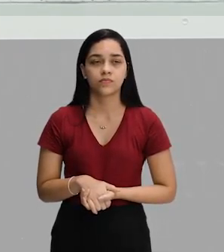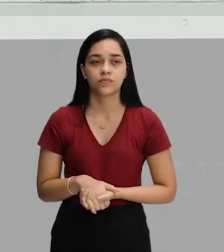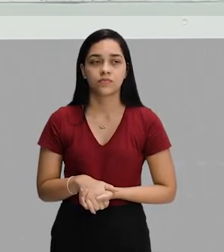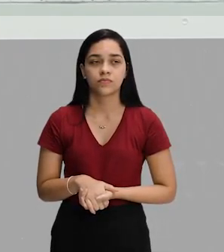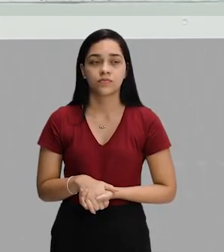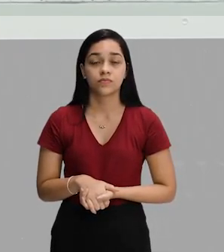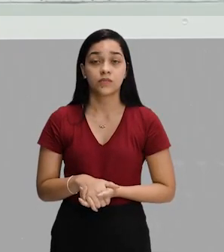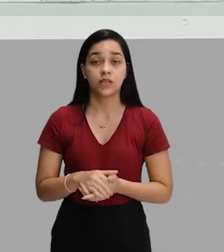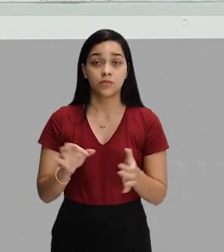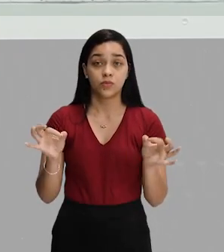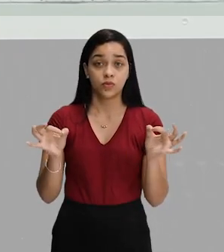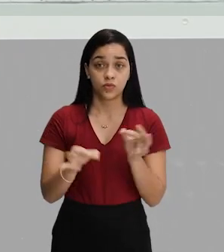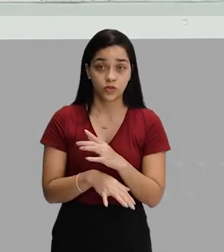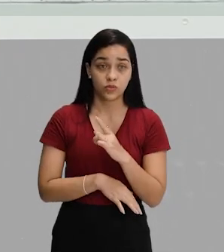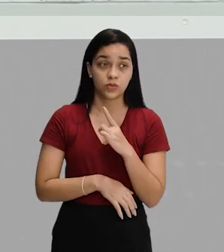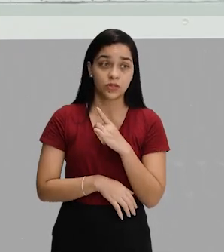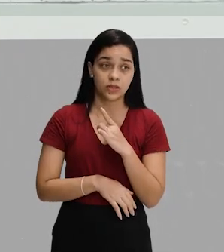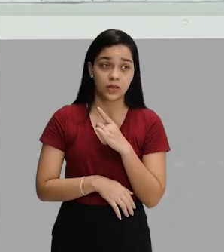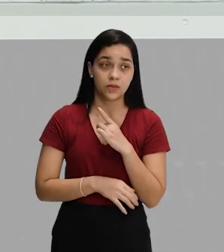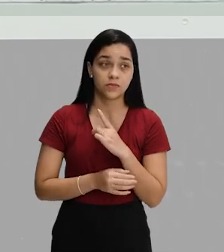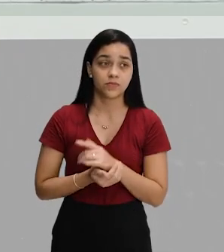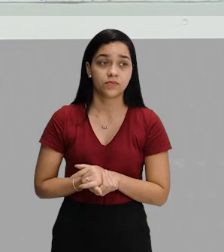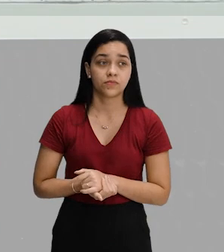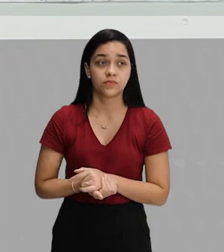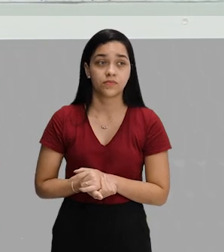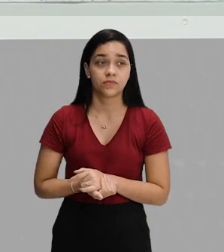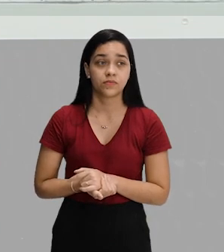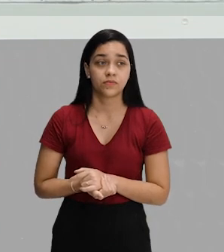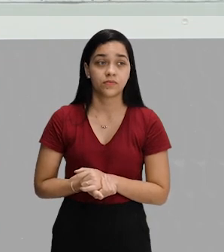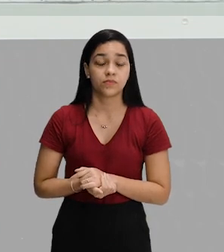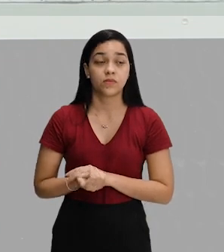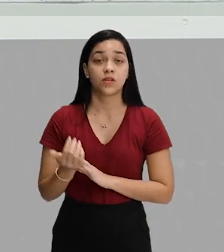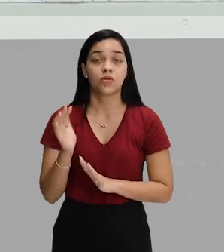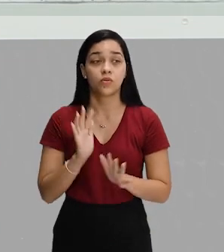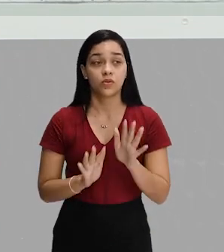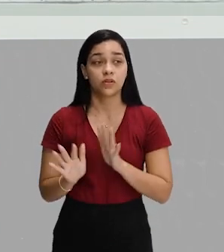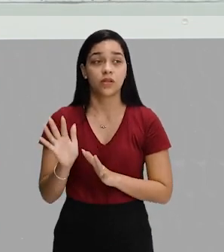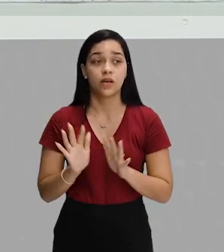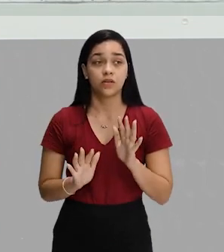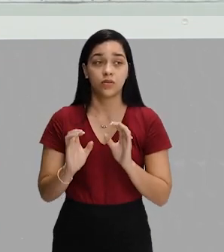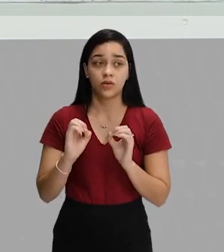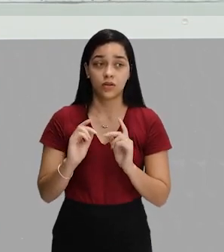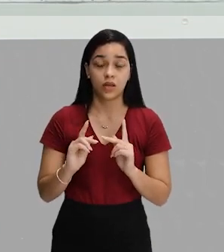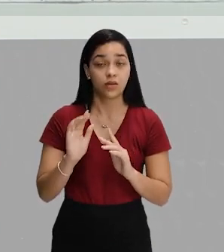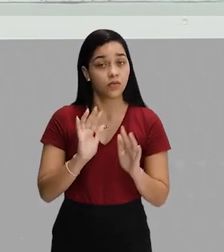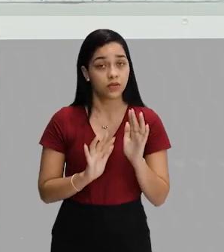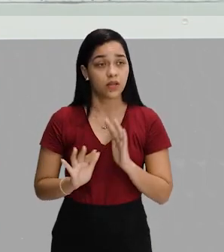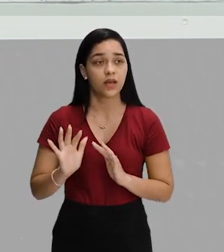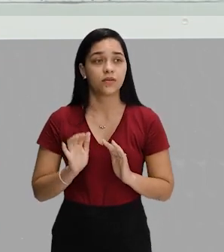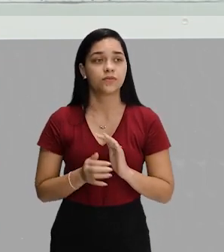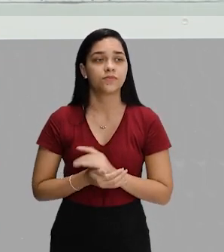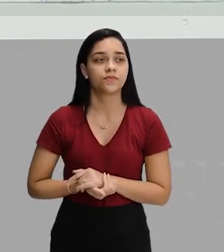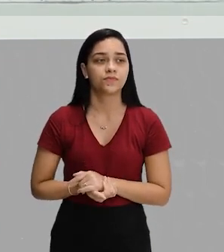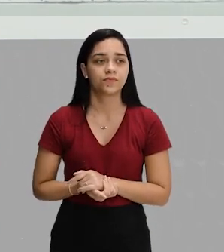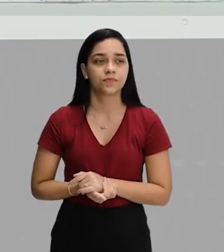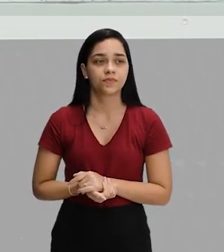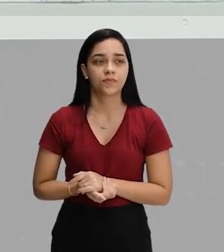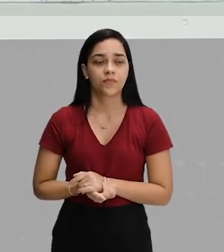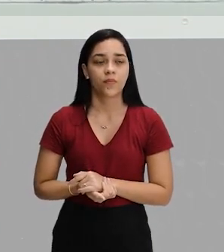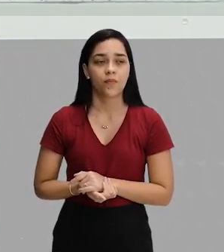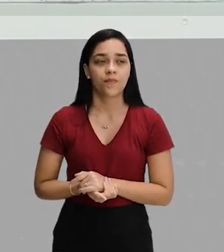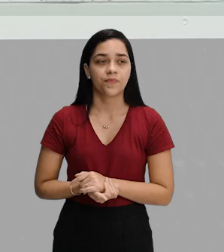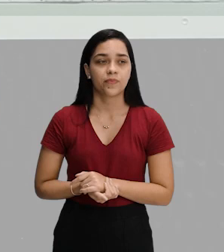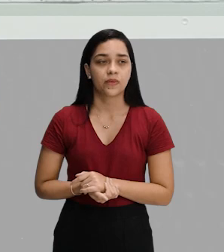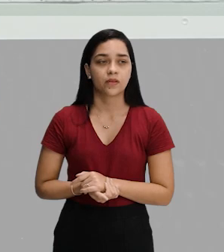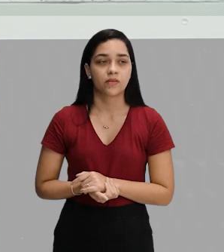E, por último, quero que você tenha cuidado aqui. Vou até botar um asterisco. Que observa o